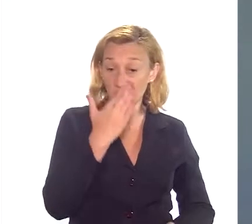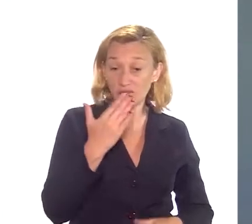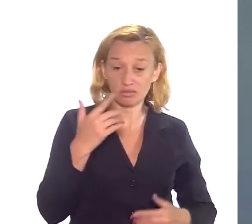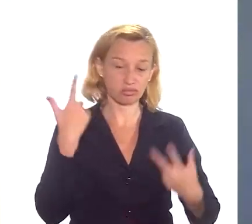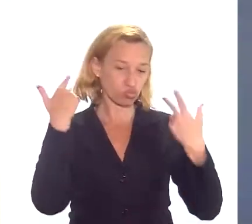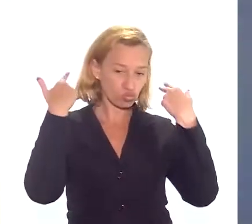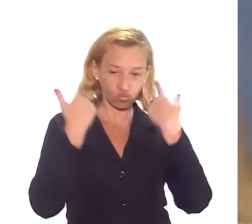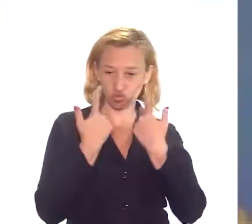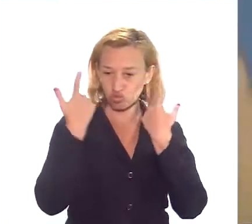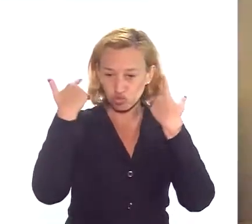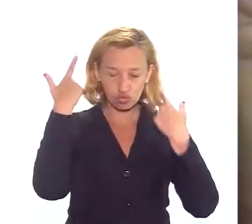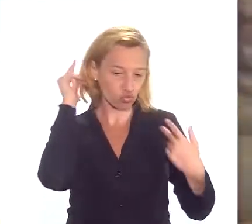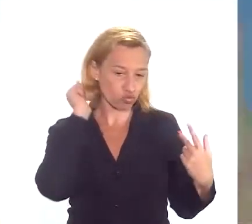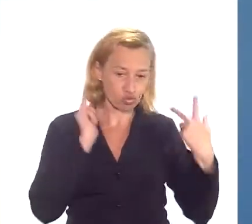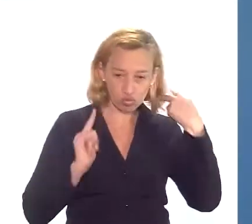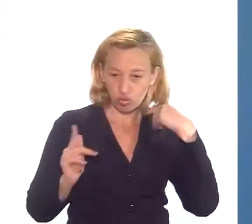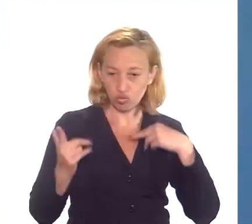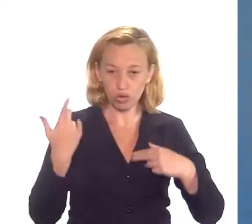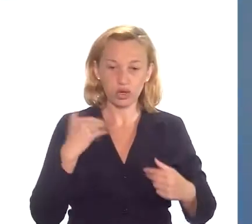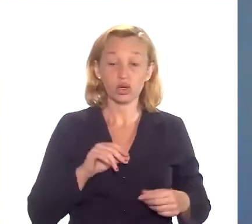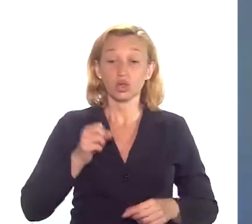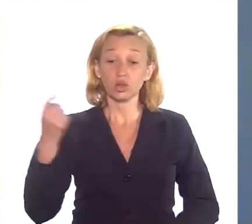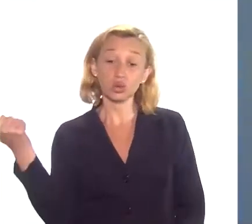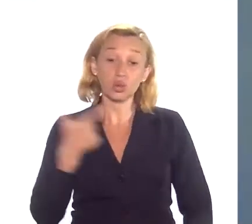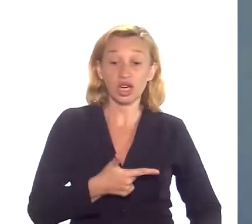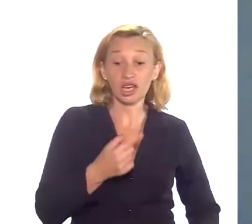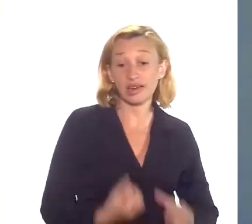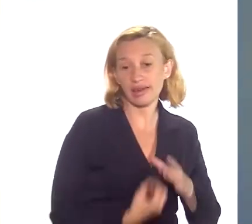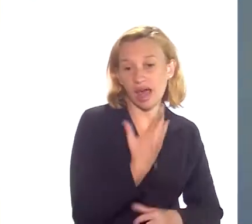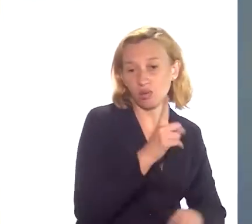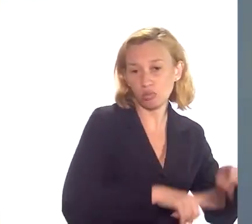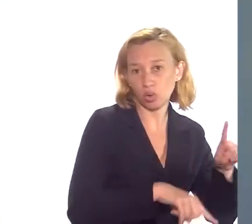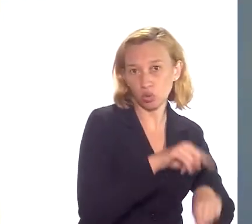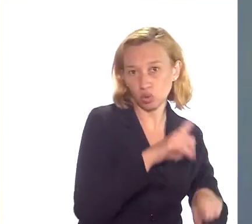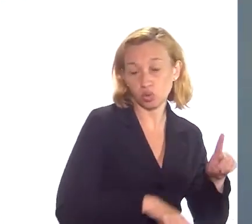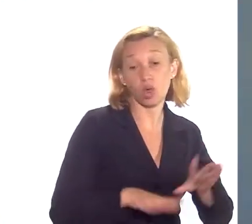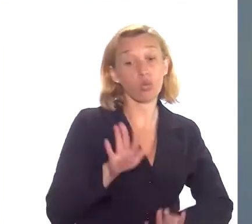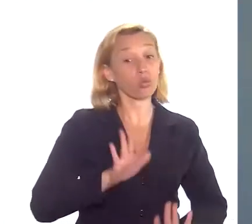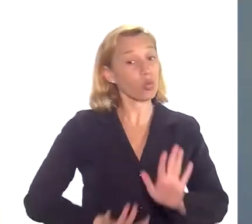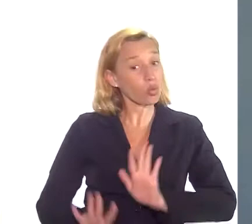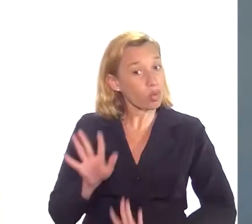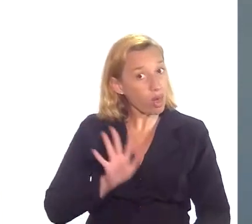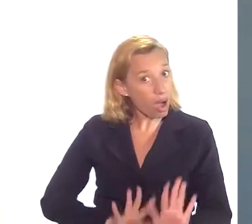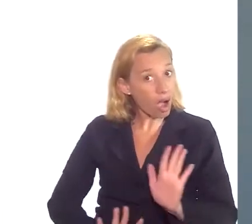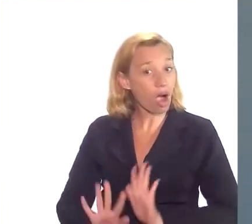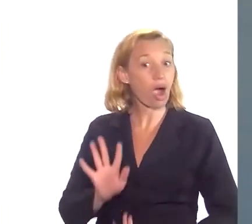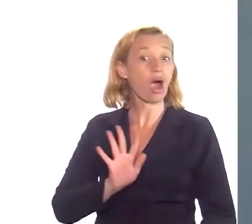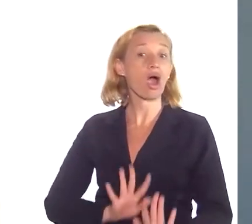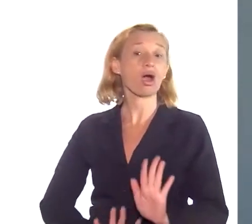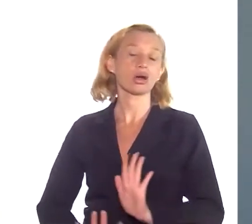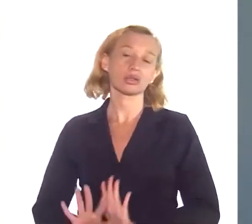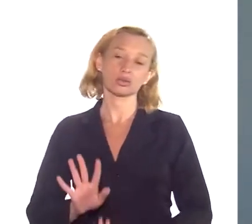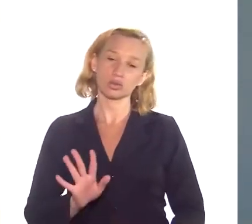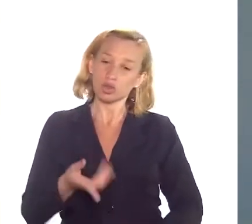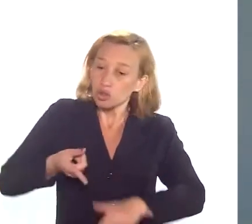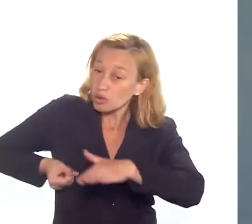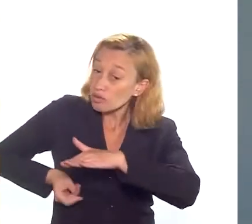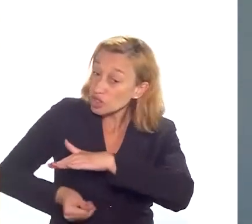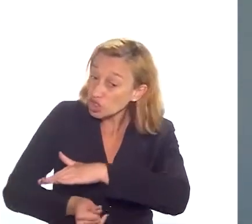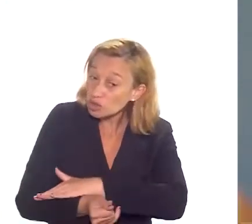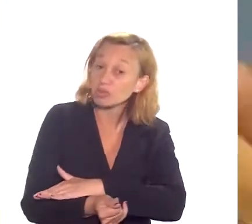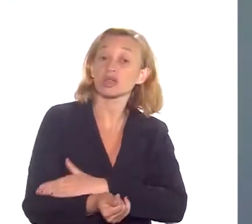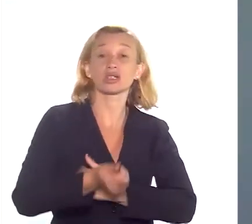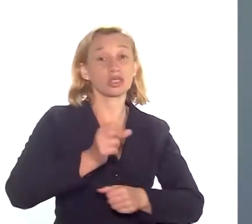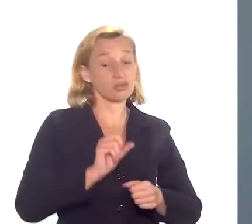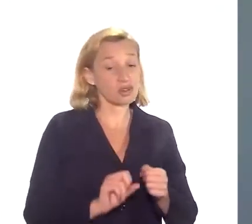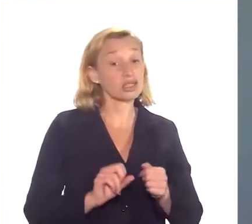frente do desenvolvimento da micropartícula que vai tornar o shampoo diferente, né? Então, assim, isso é um cuidado que a gente tem que ter,